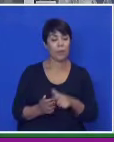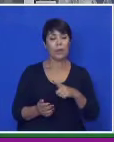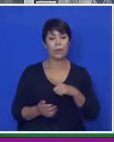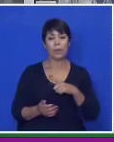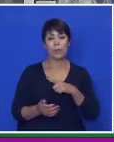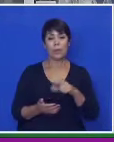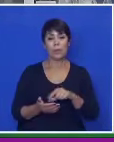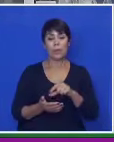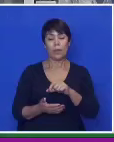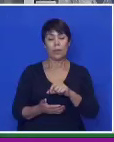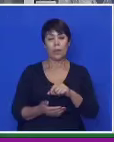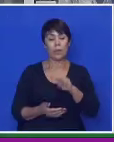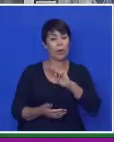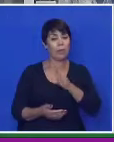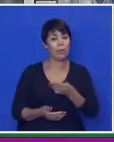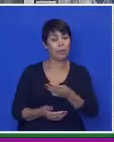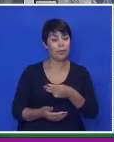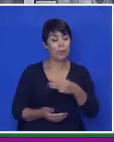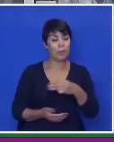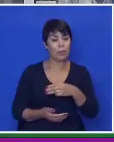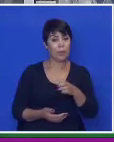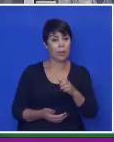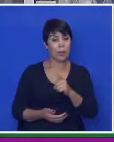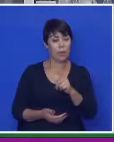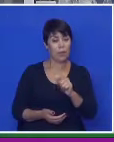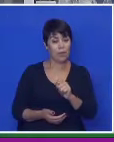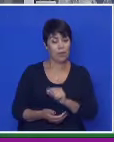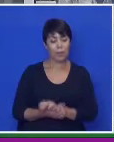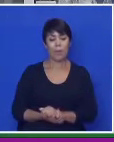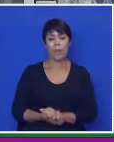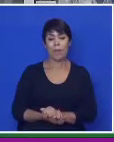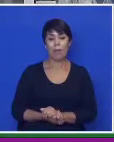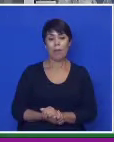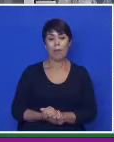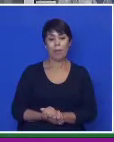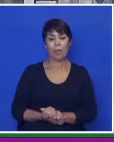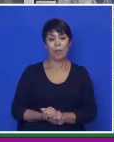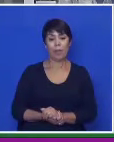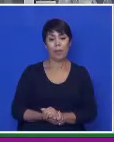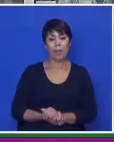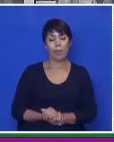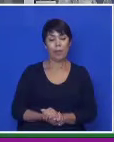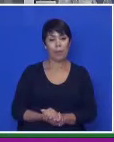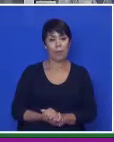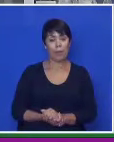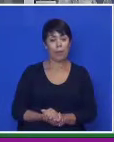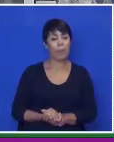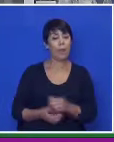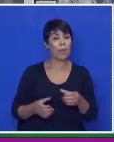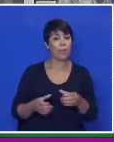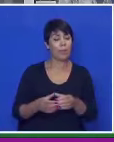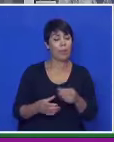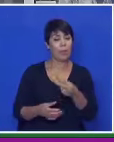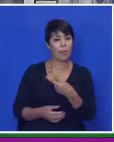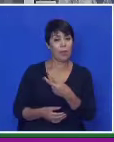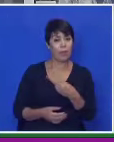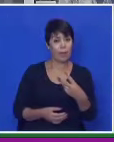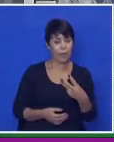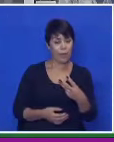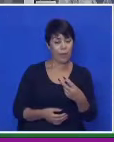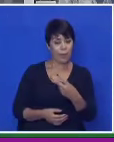Fácil, sorteio milionário da Mega Sena. Fique atento. Bola verde número